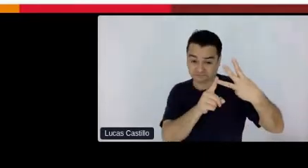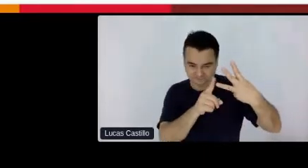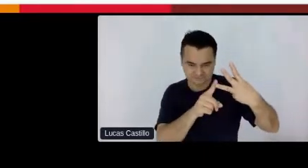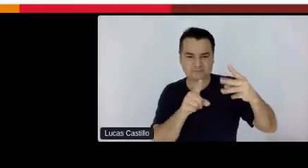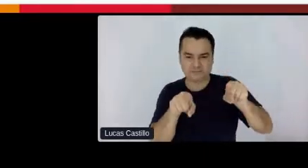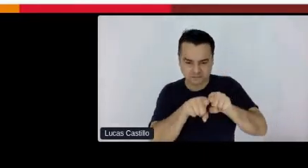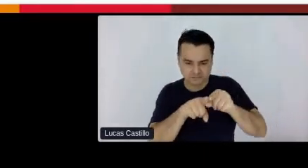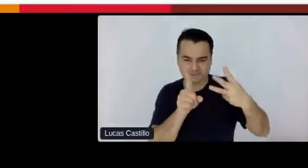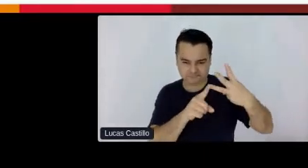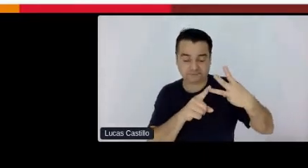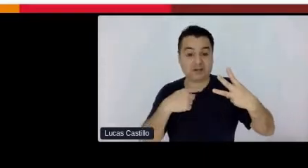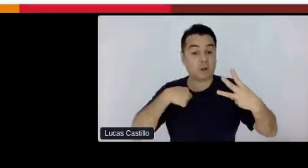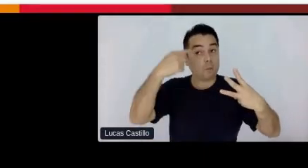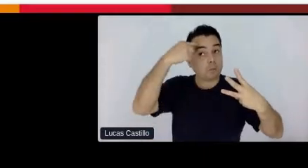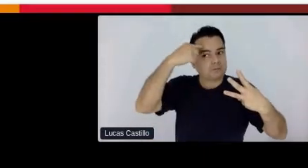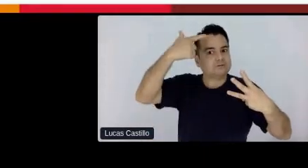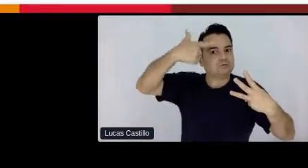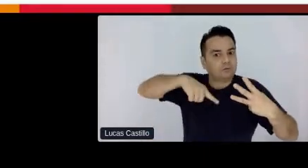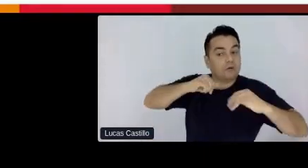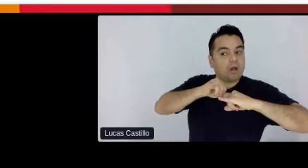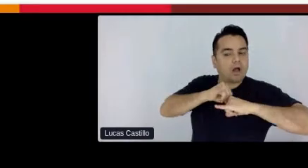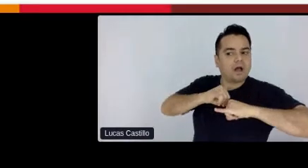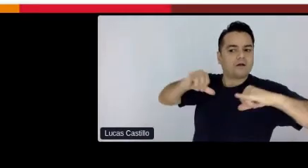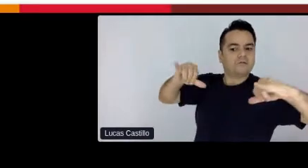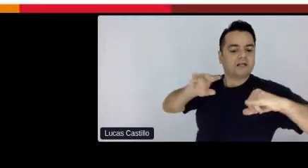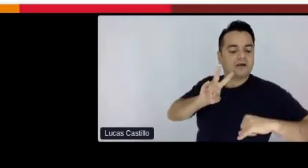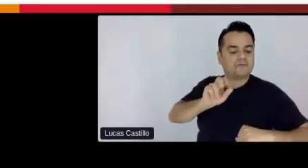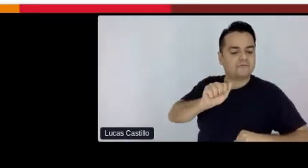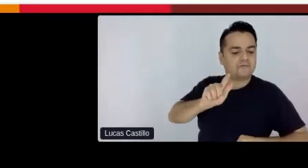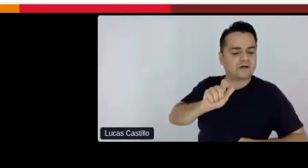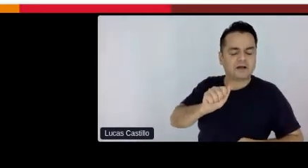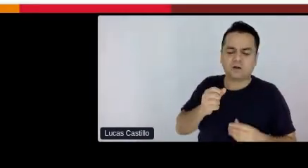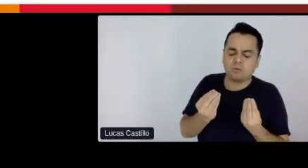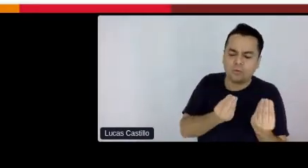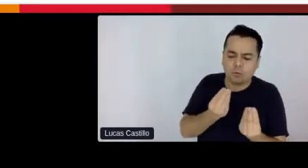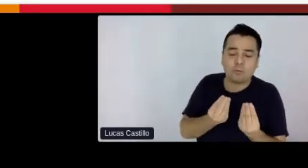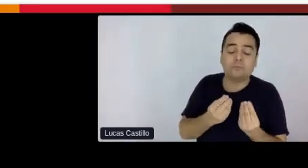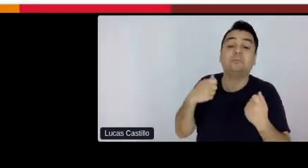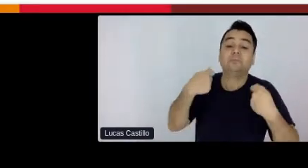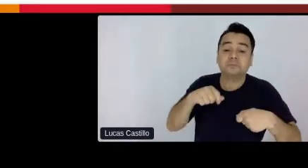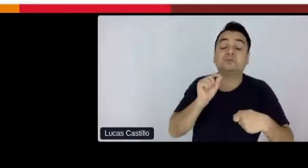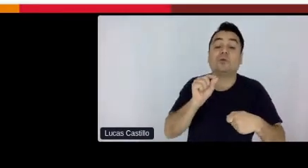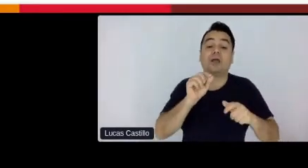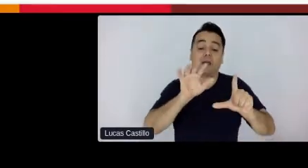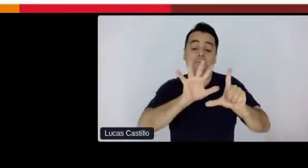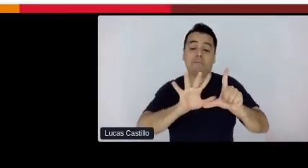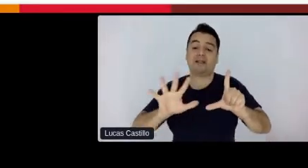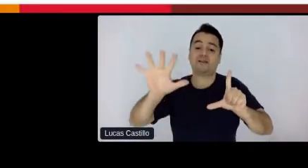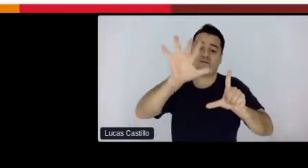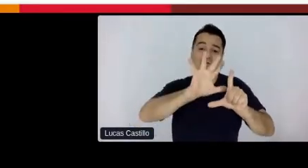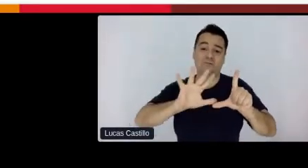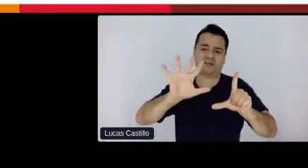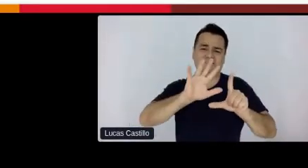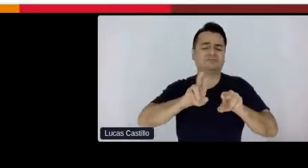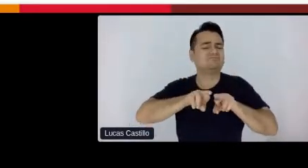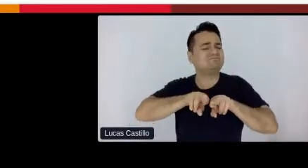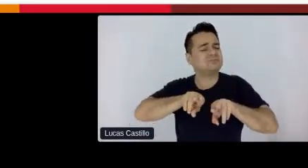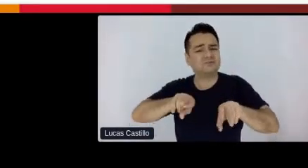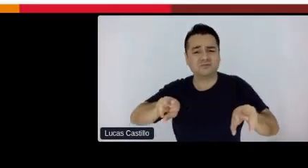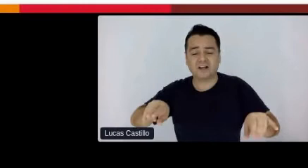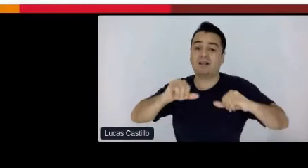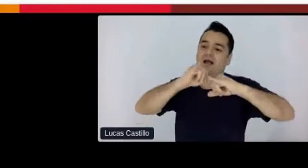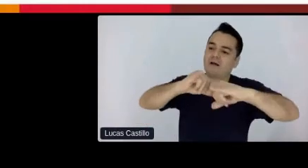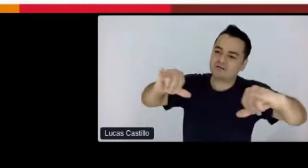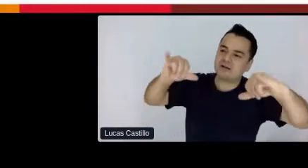forma como a gente anuncia a nossa vaga seria diversificar as plataformas onde a gente anuncia. Hoje é muito